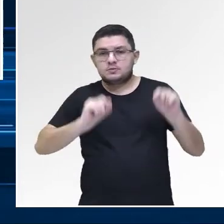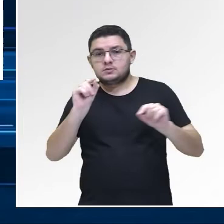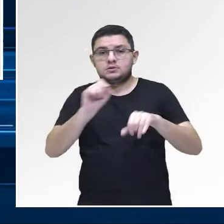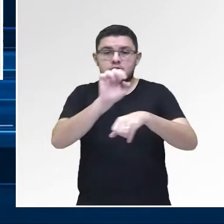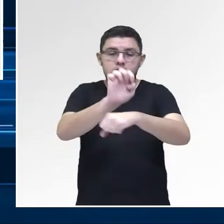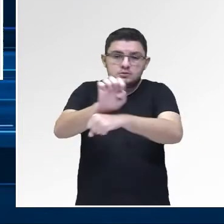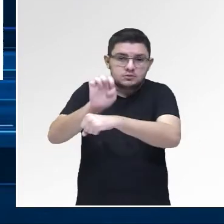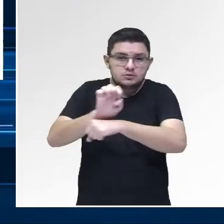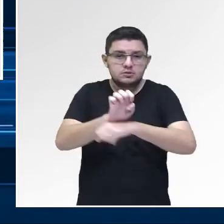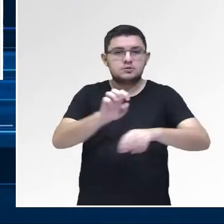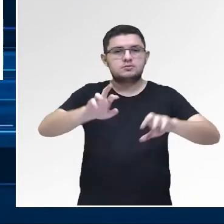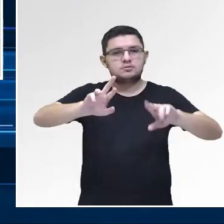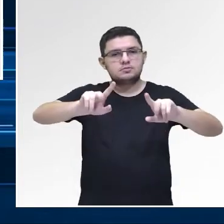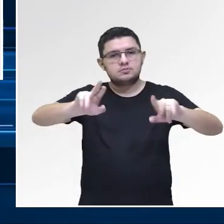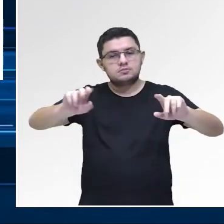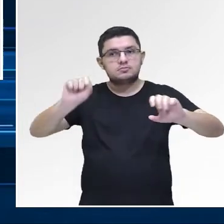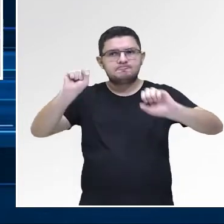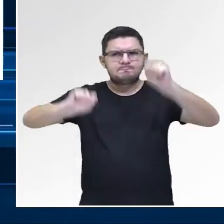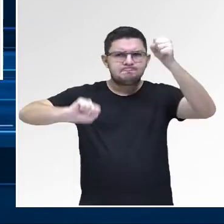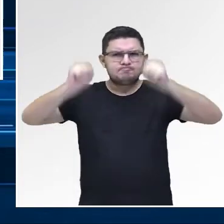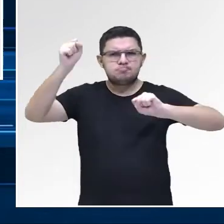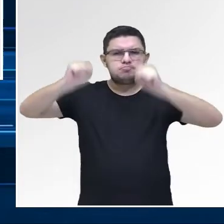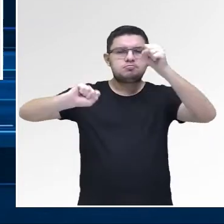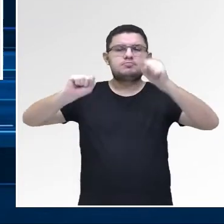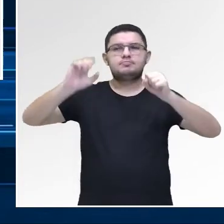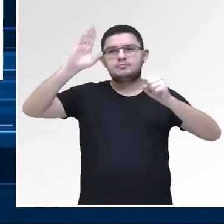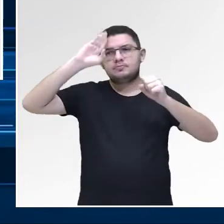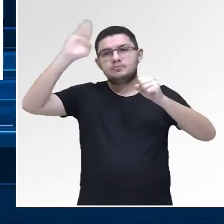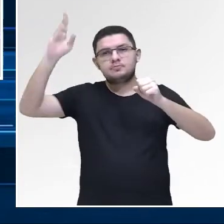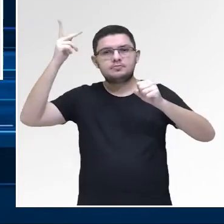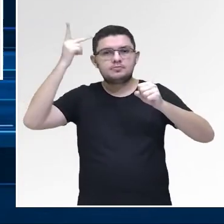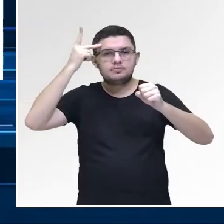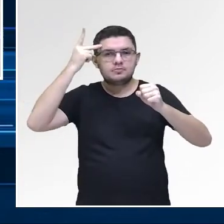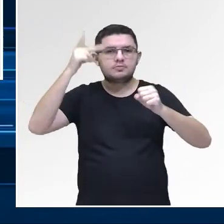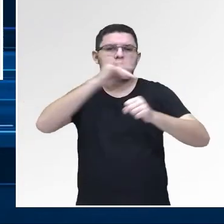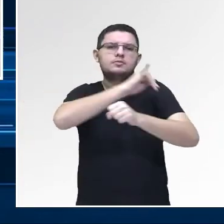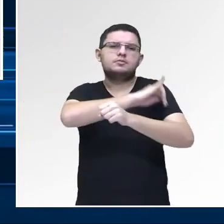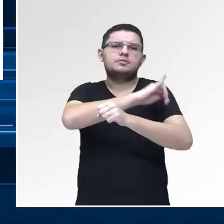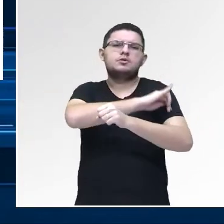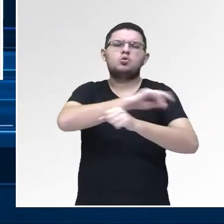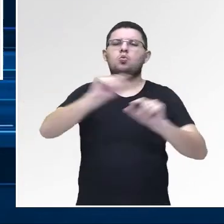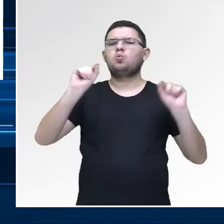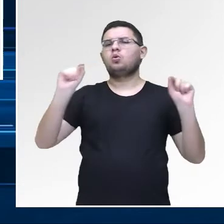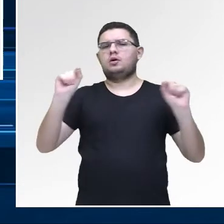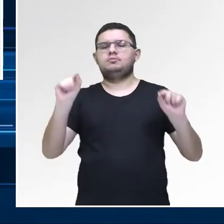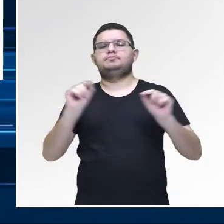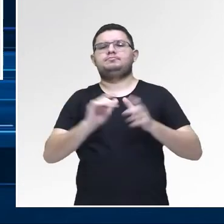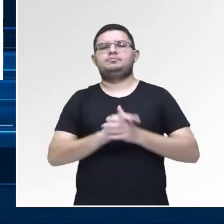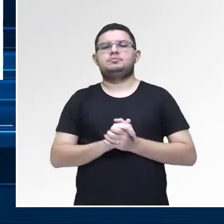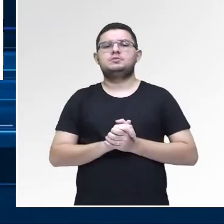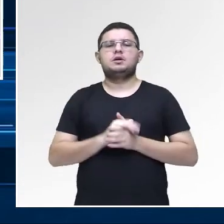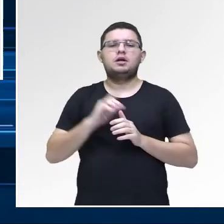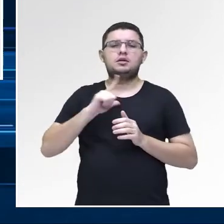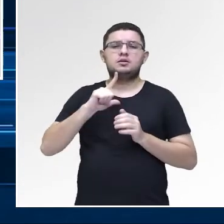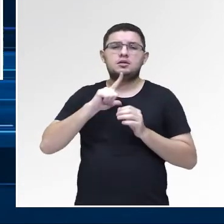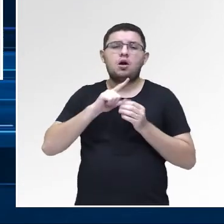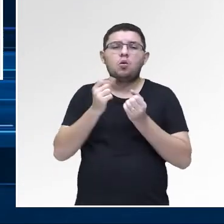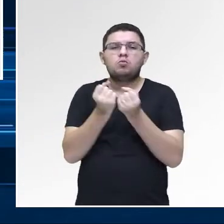se industrializaram primeiro, como São Paulo e Rio de Janeiro, até hoje tem uma